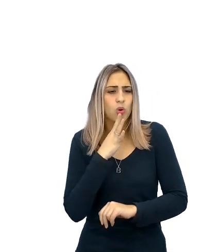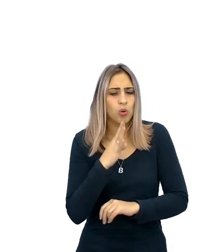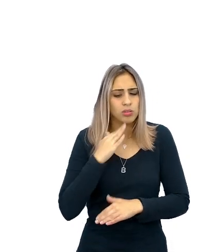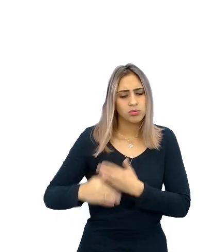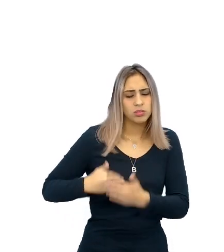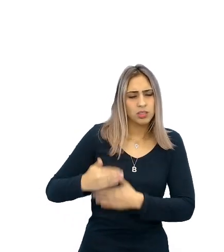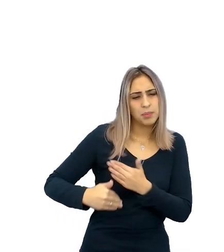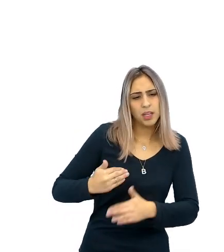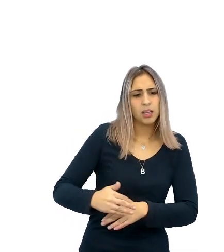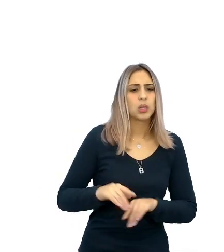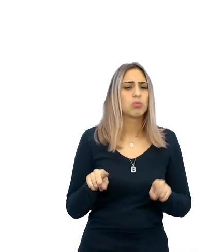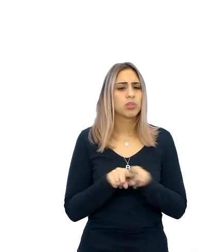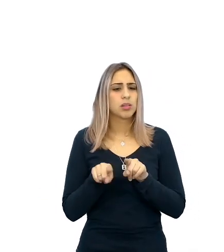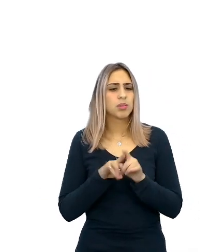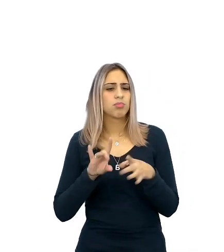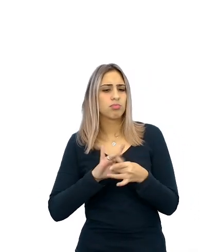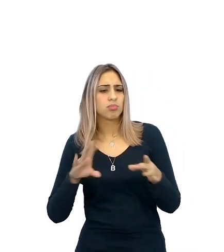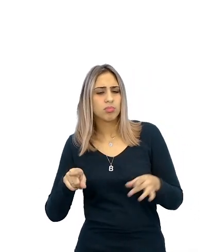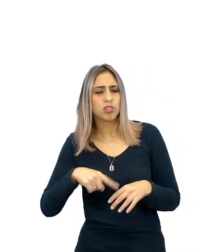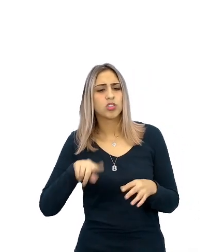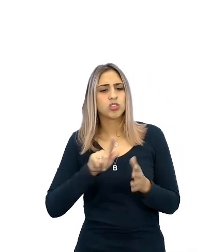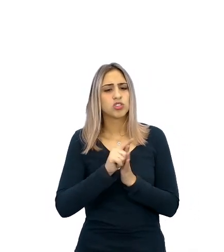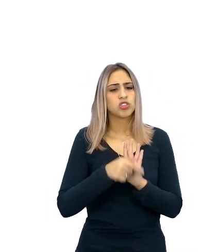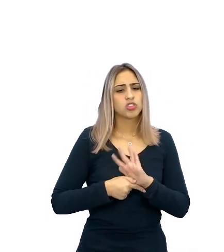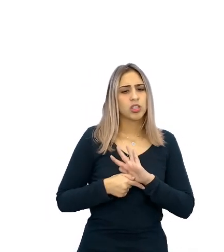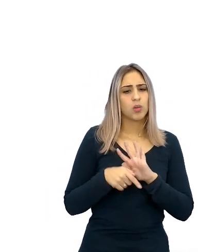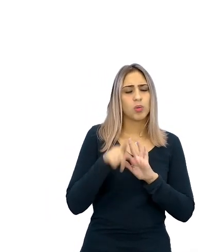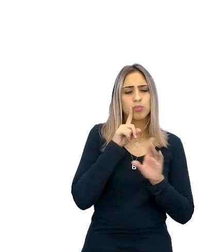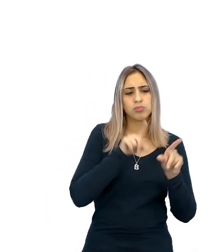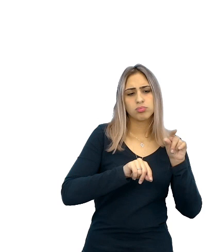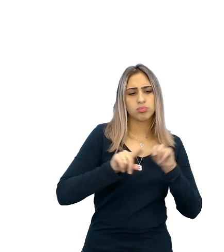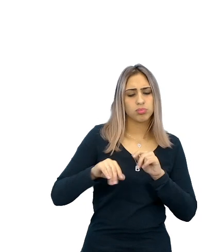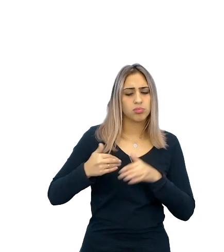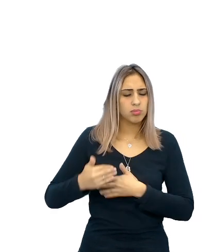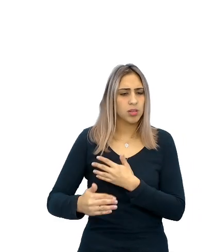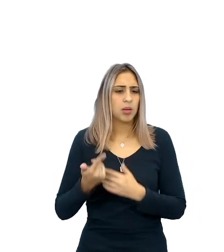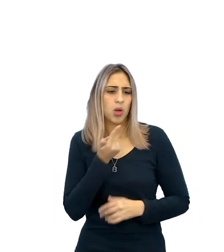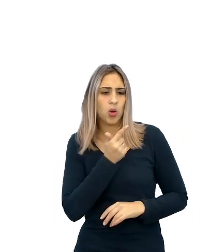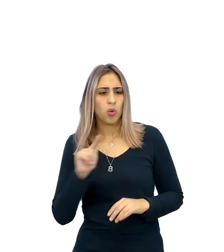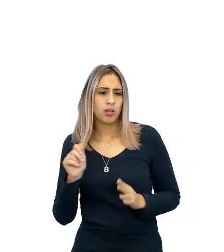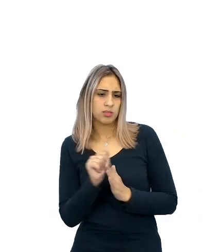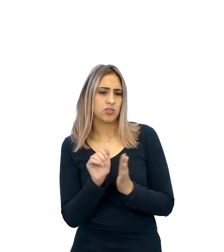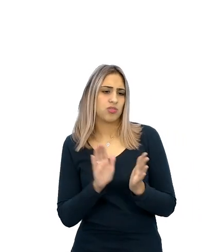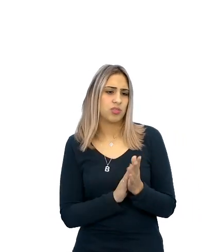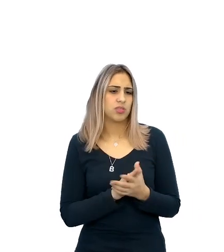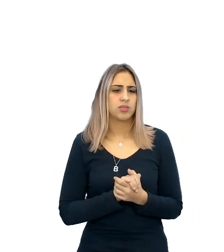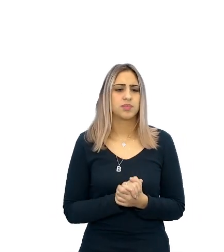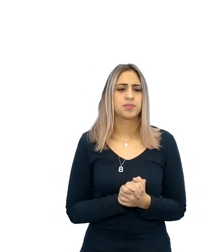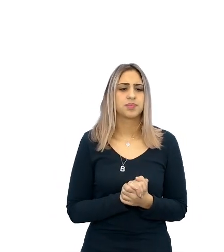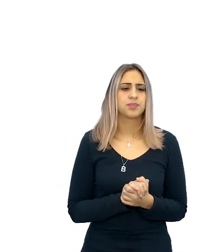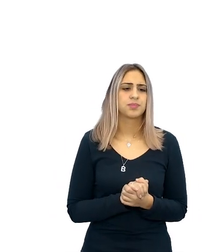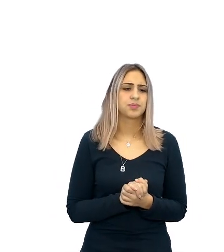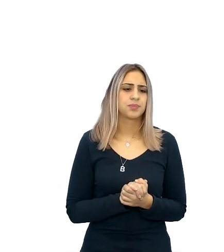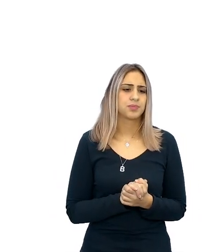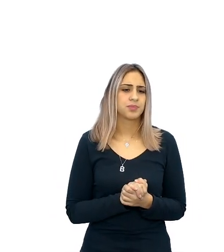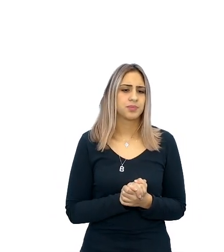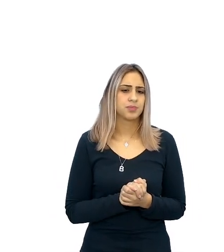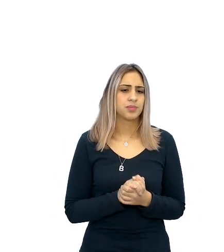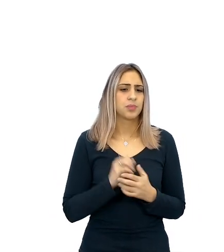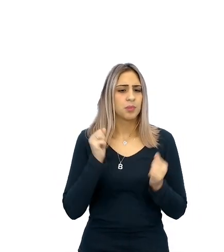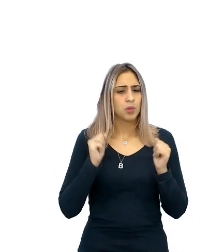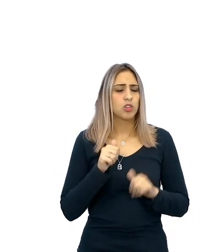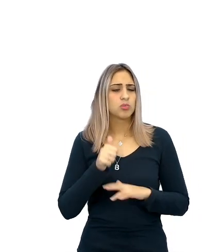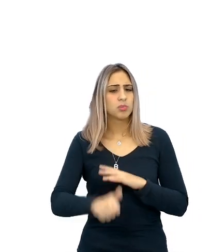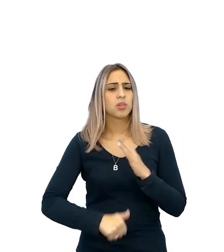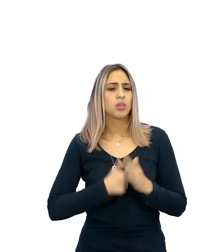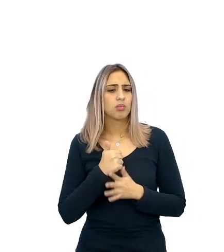dos estudantes, determinando aí o gênero para, em seguida, planejar outras atividades, exercícios que podem melhorar